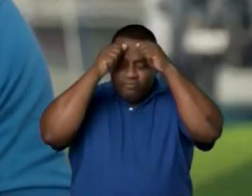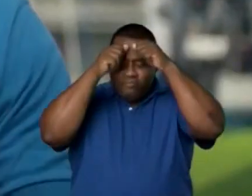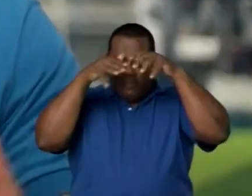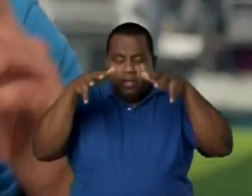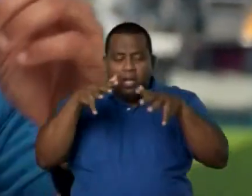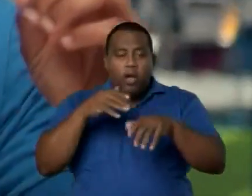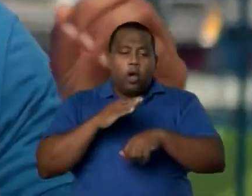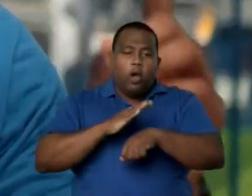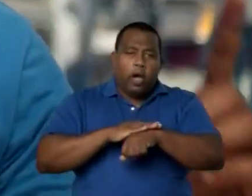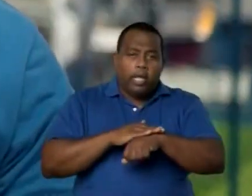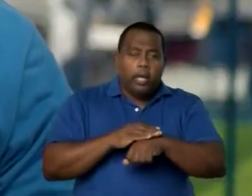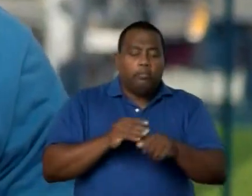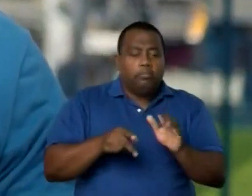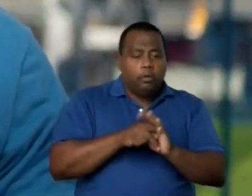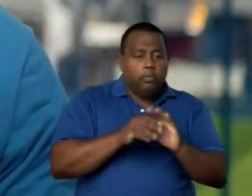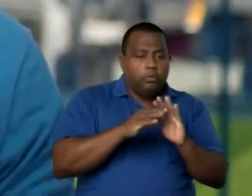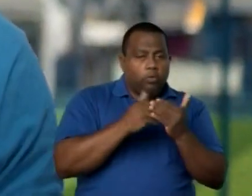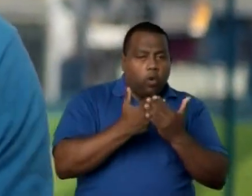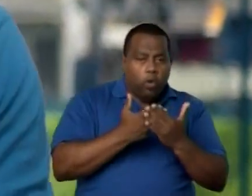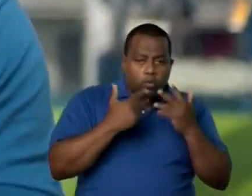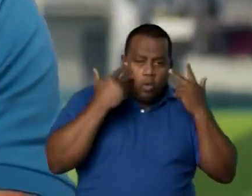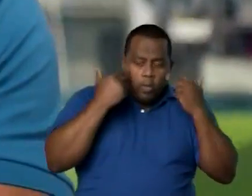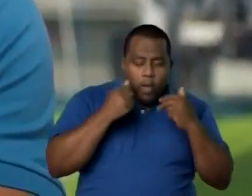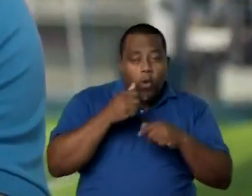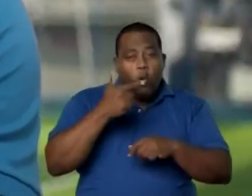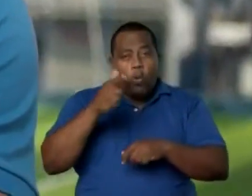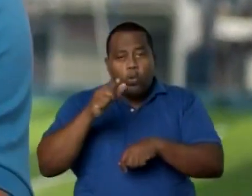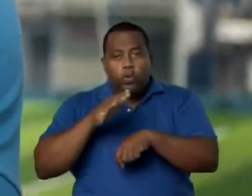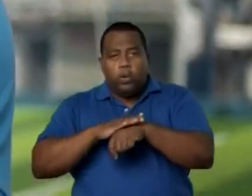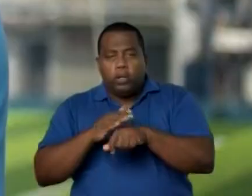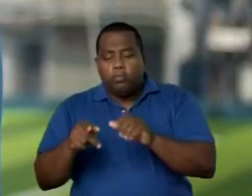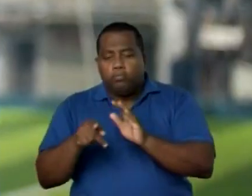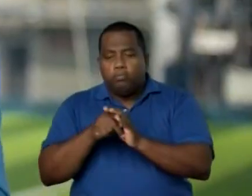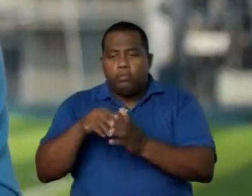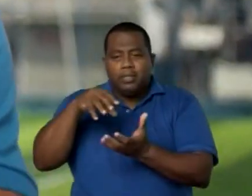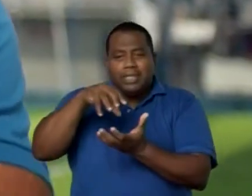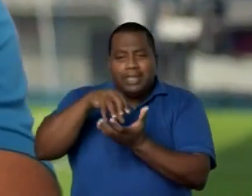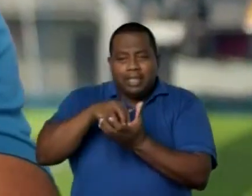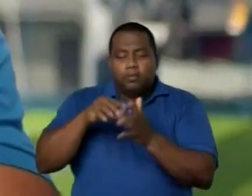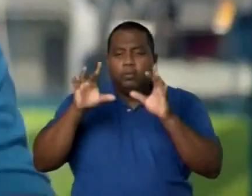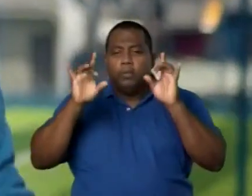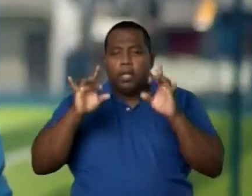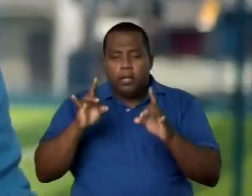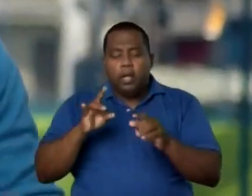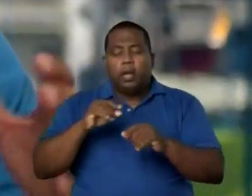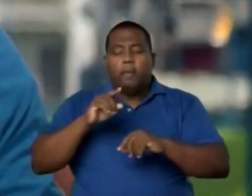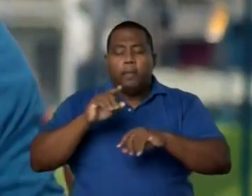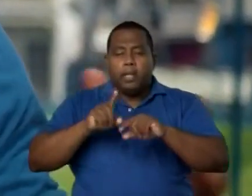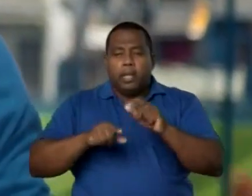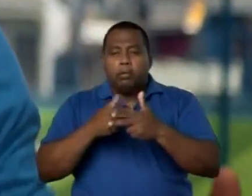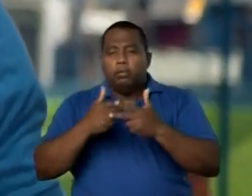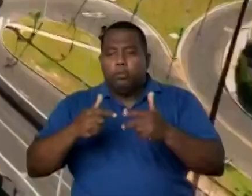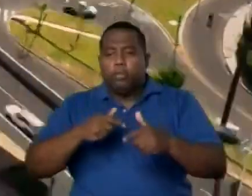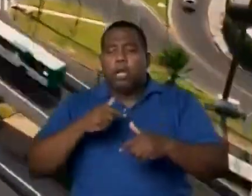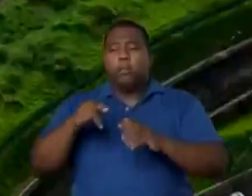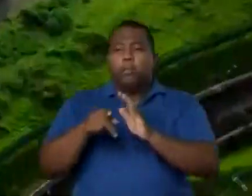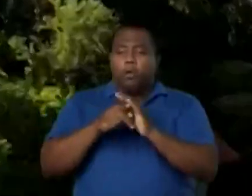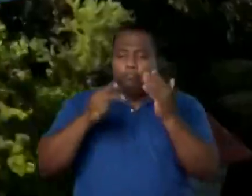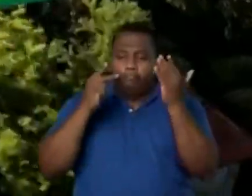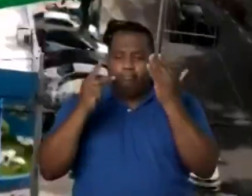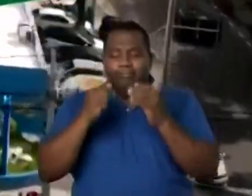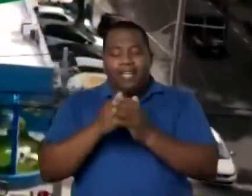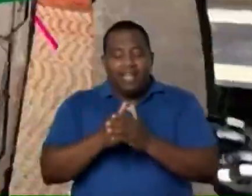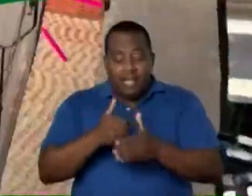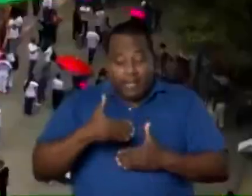autismo, com um turno na escola convencional e outro no centro especializado com atividades psicopedagógicas.